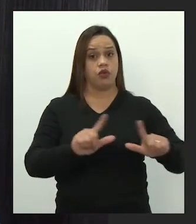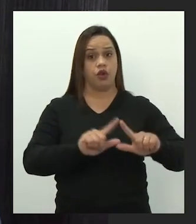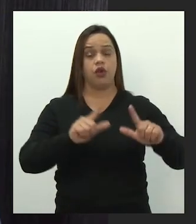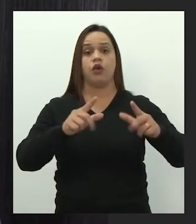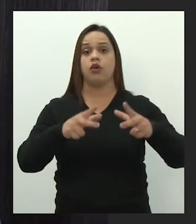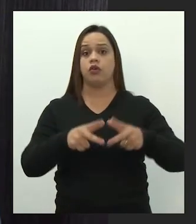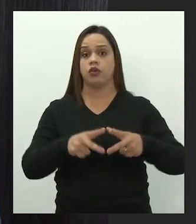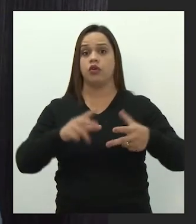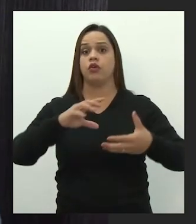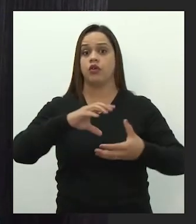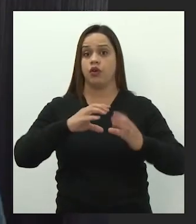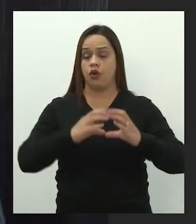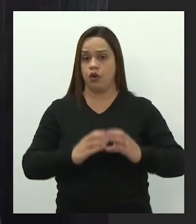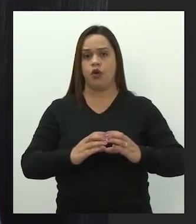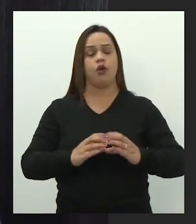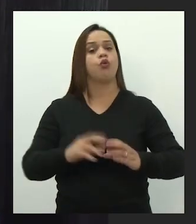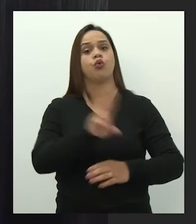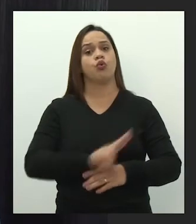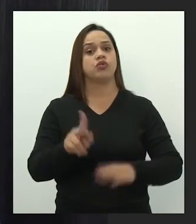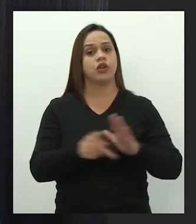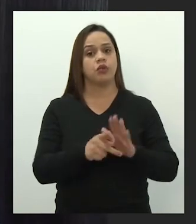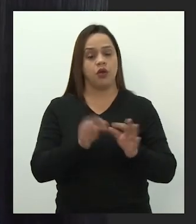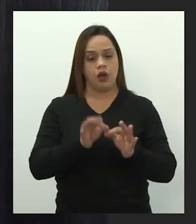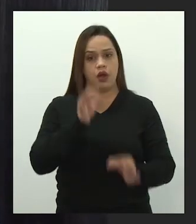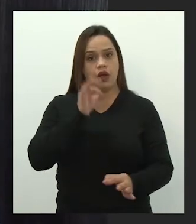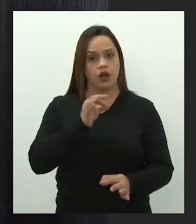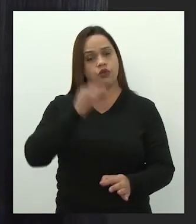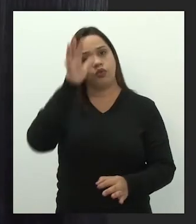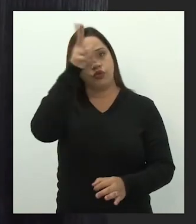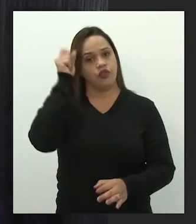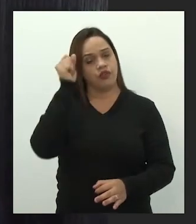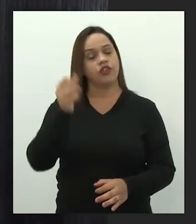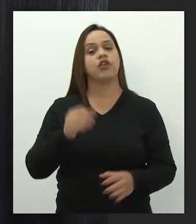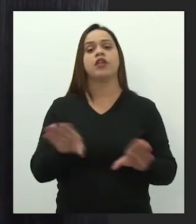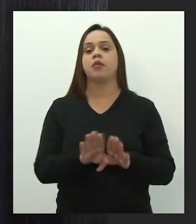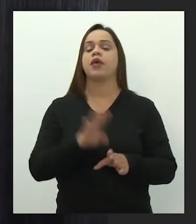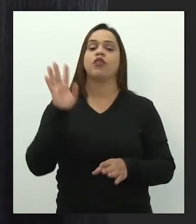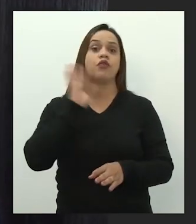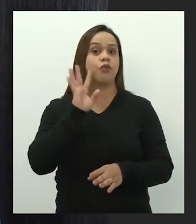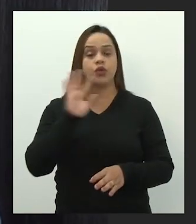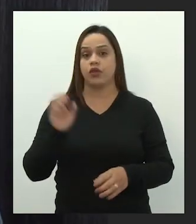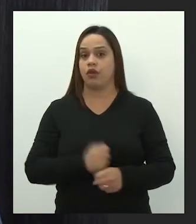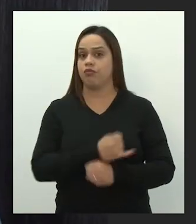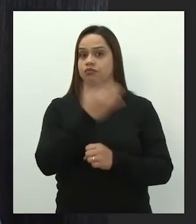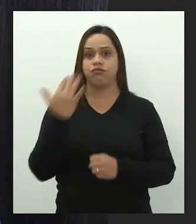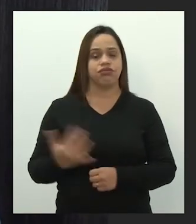de refrigerante. São várias as ideias. Gostei bastante da contribuição de todos, tá bom?